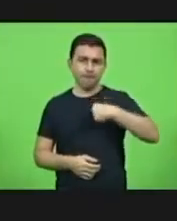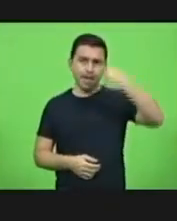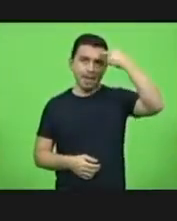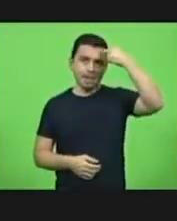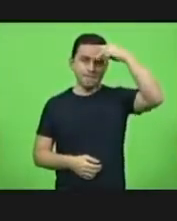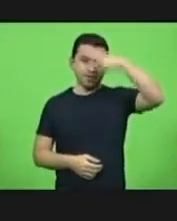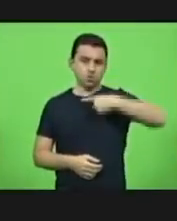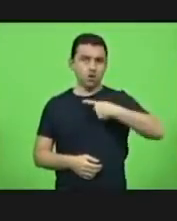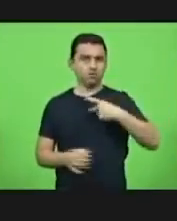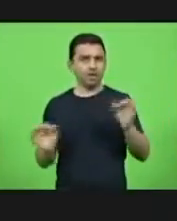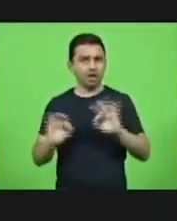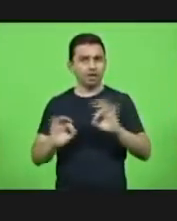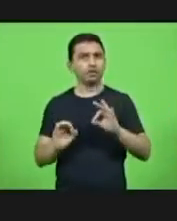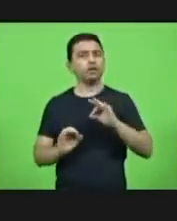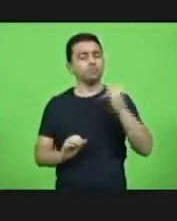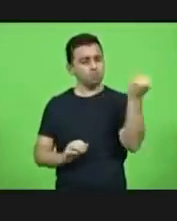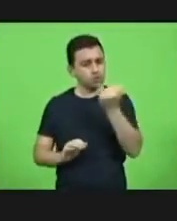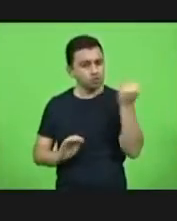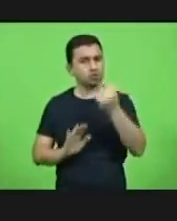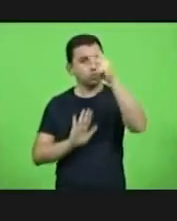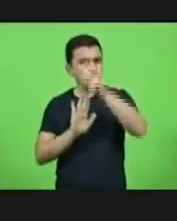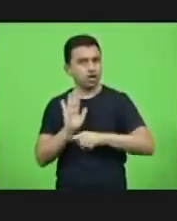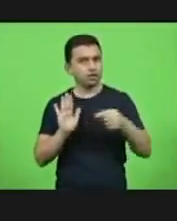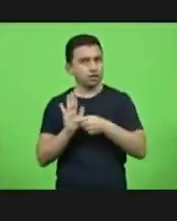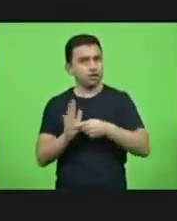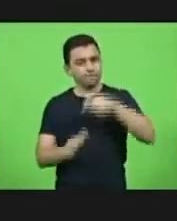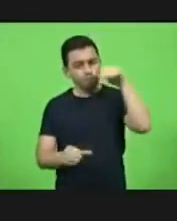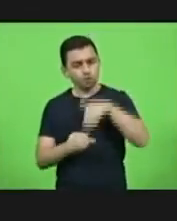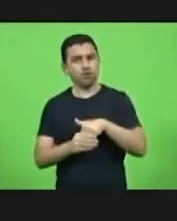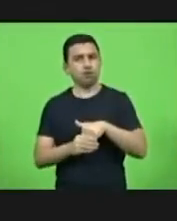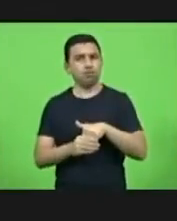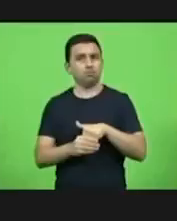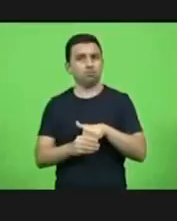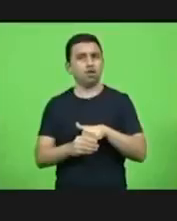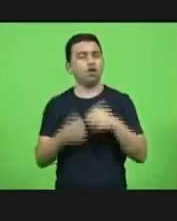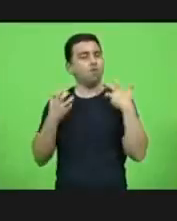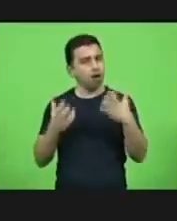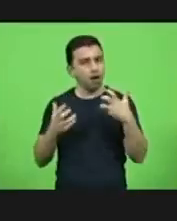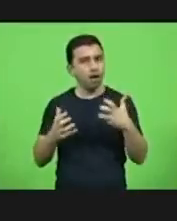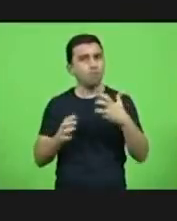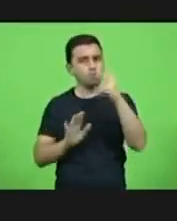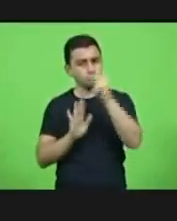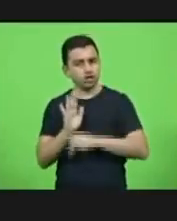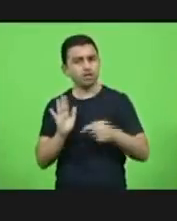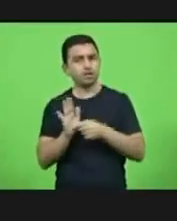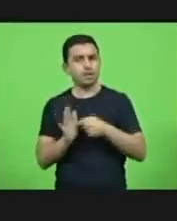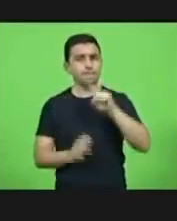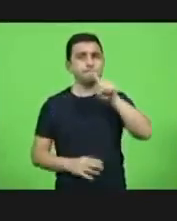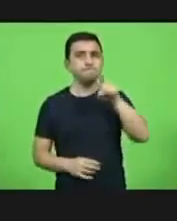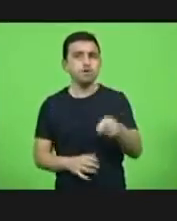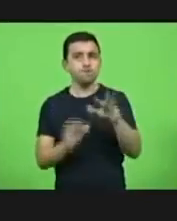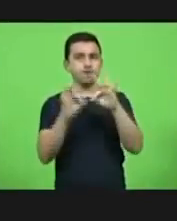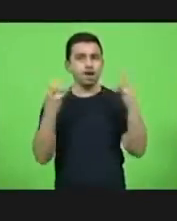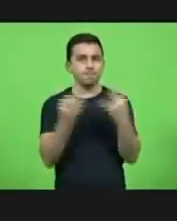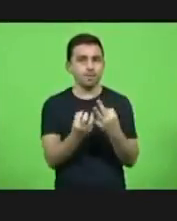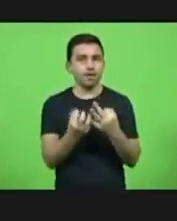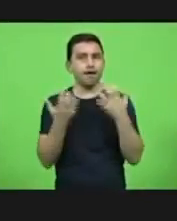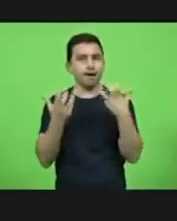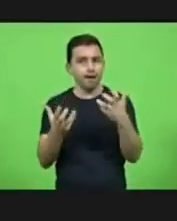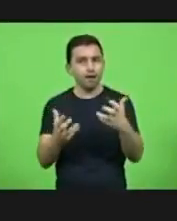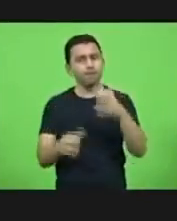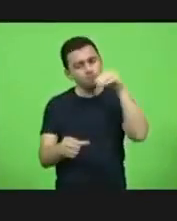quero um projeto importante para Santa Catarina sendo votado. Eu quero um projeto importante para mil famílias catarinenses sendo